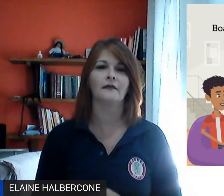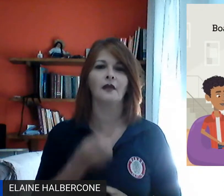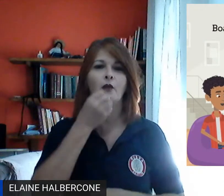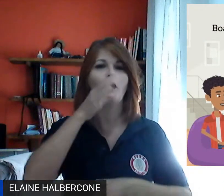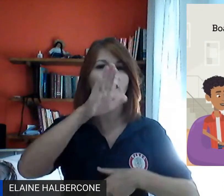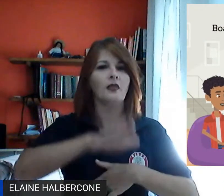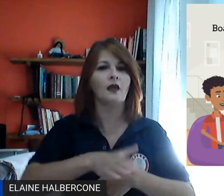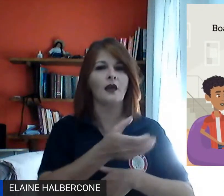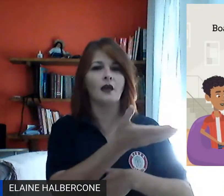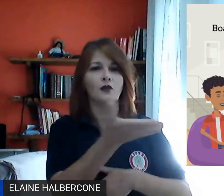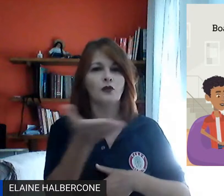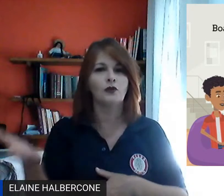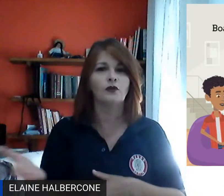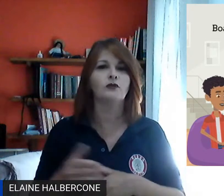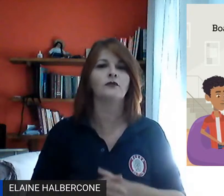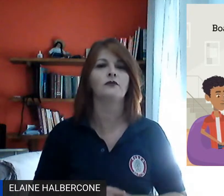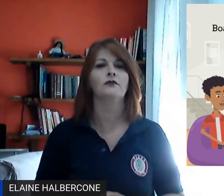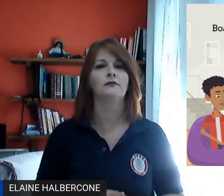Boa tarde a todos.